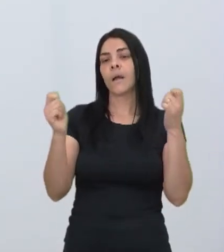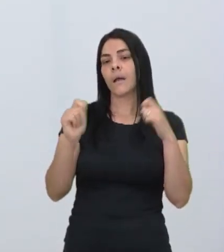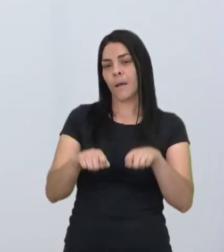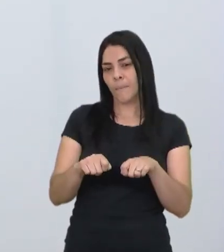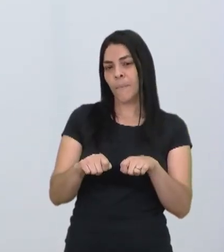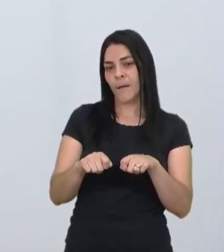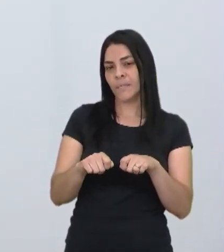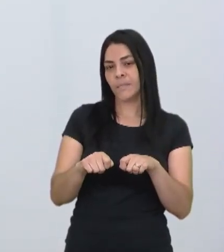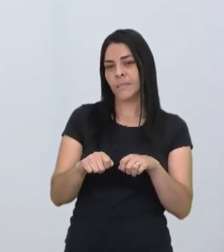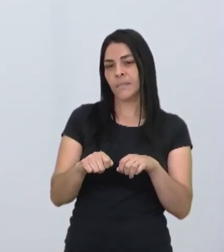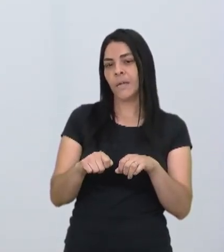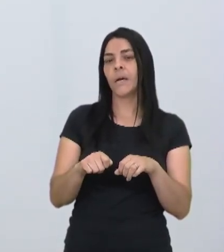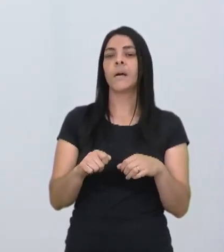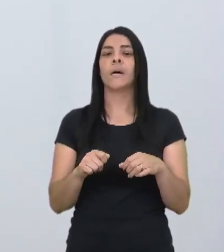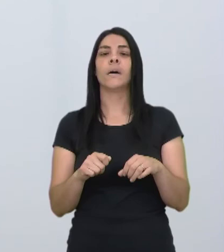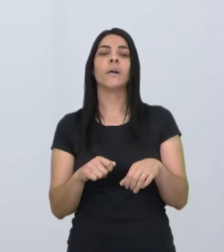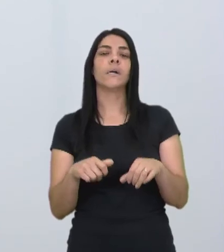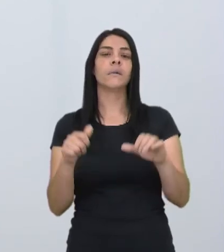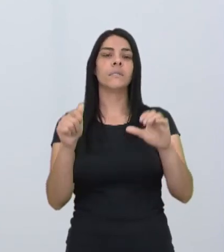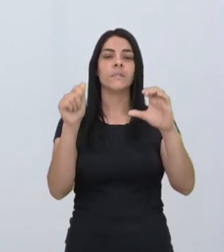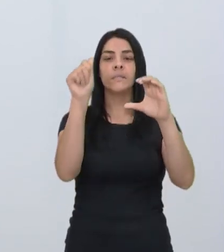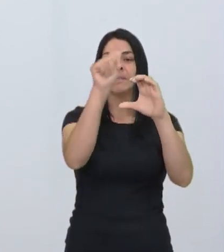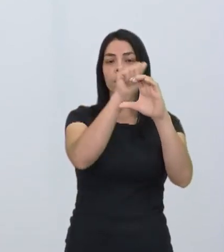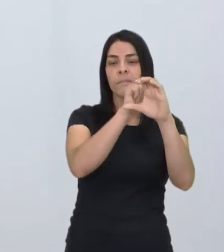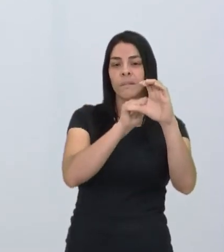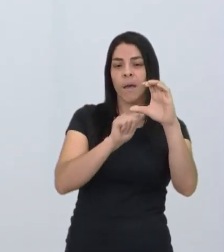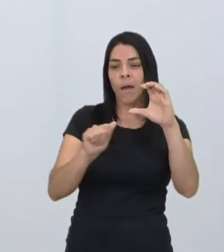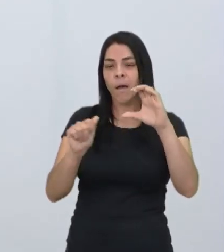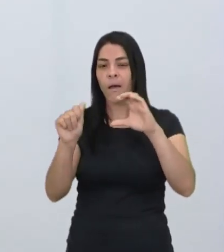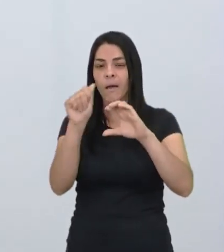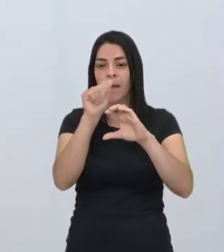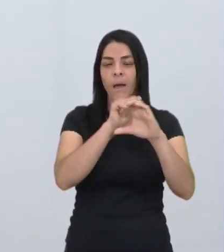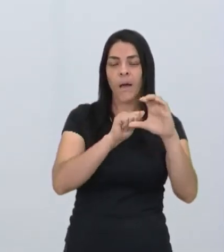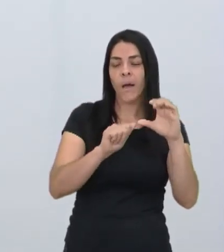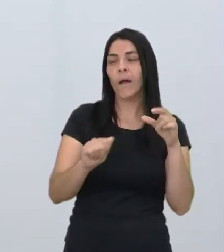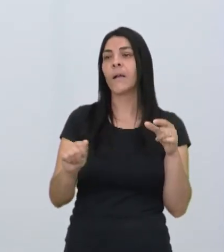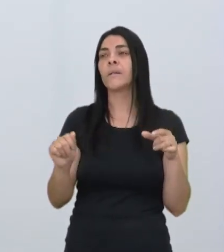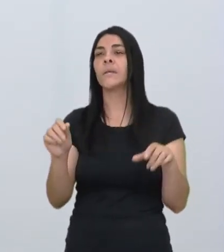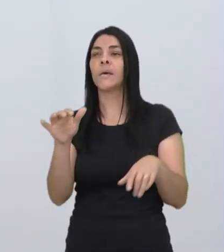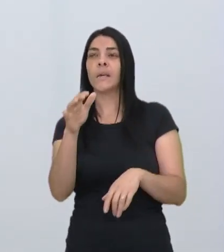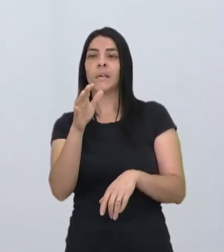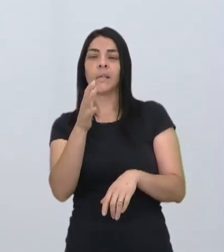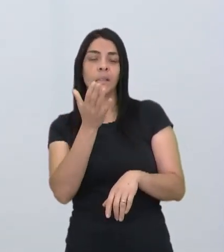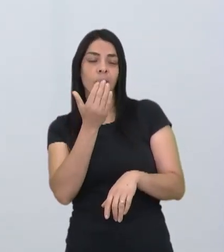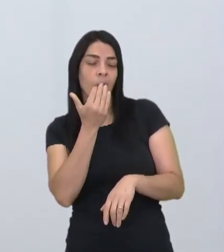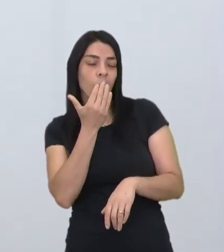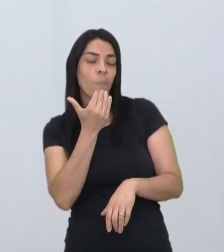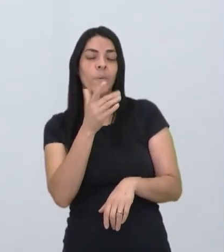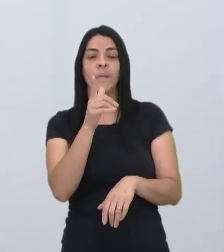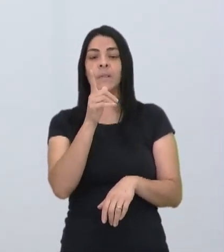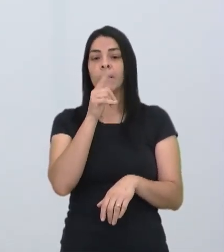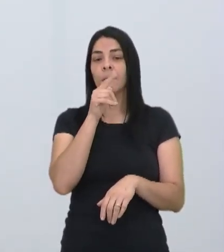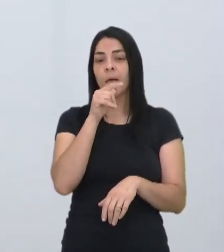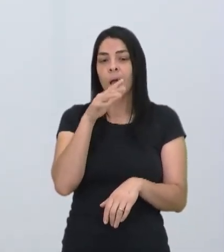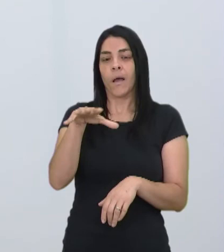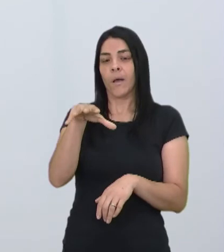é a questão da comida, né, do ar, da água potável, né, do ar